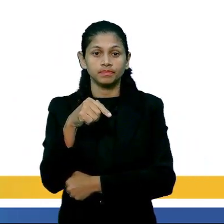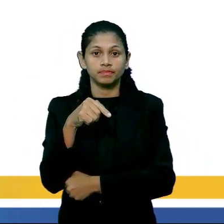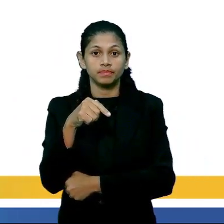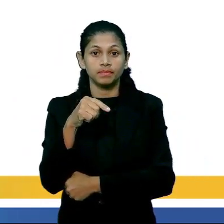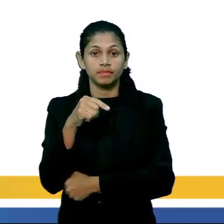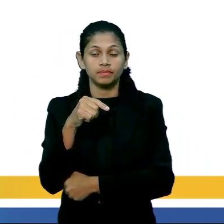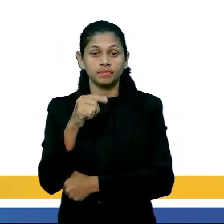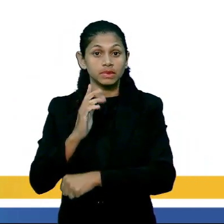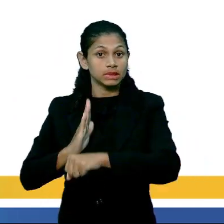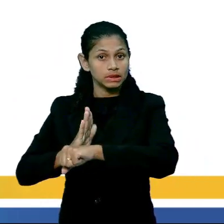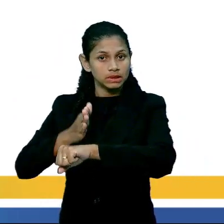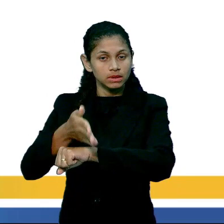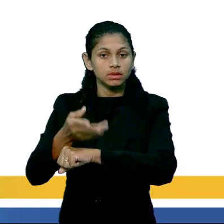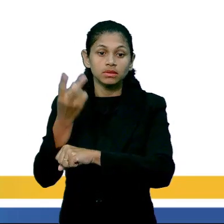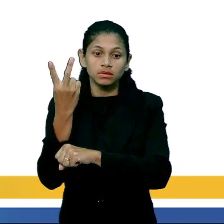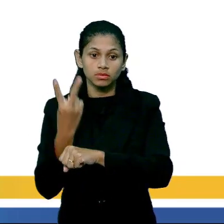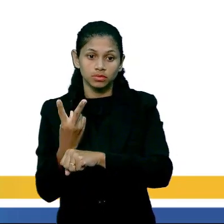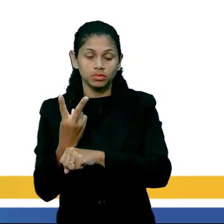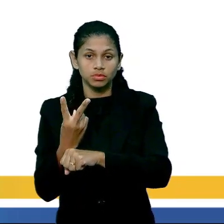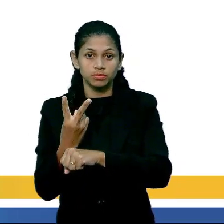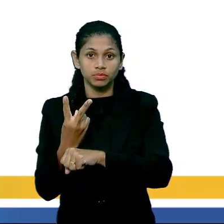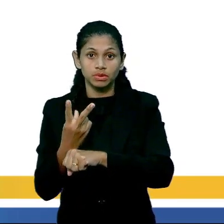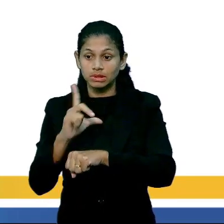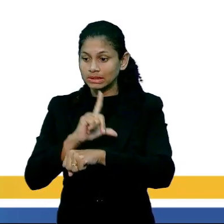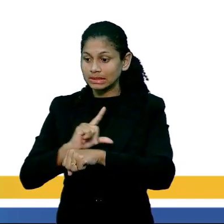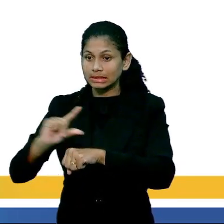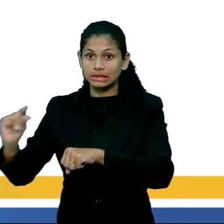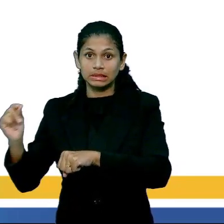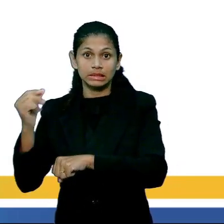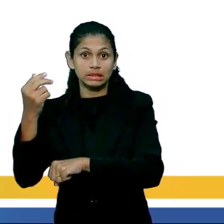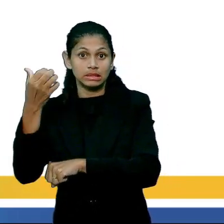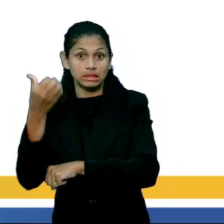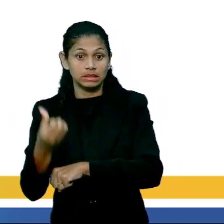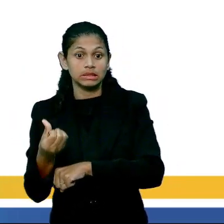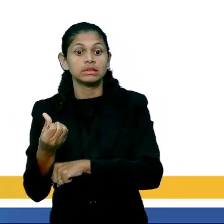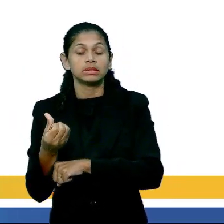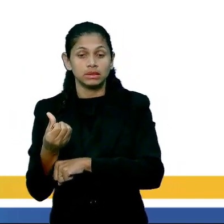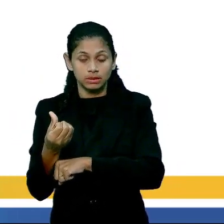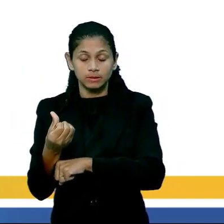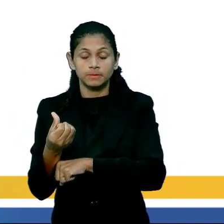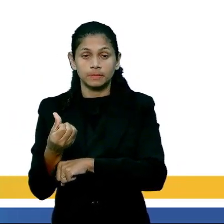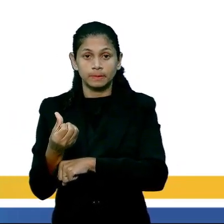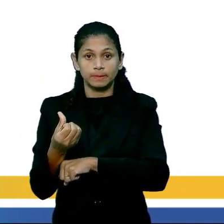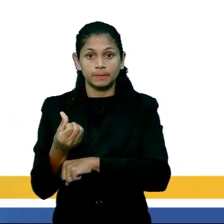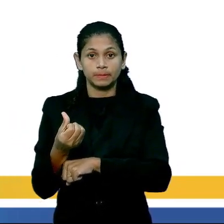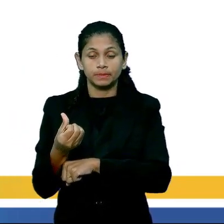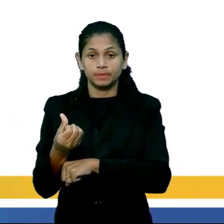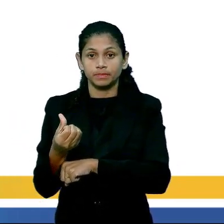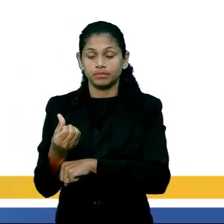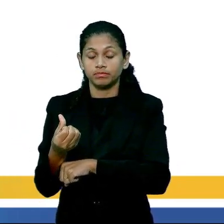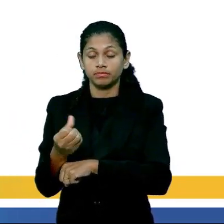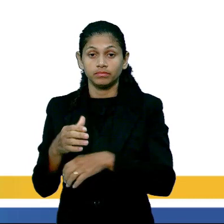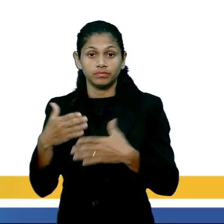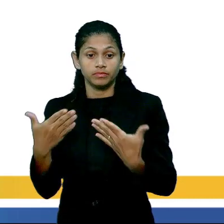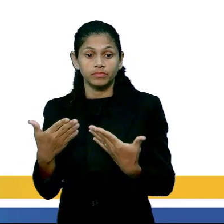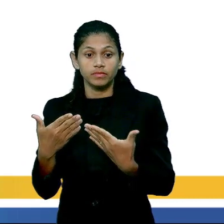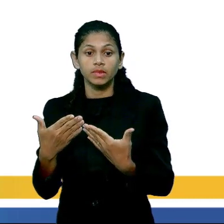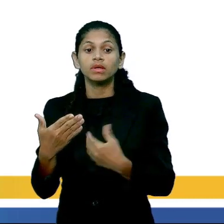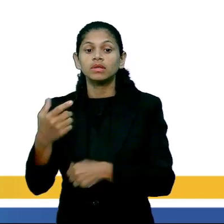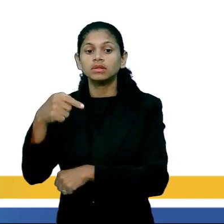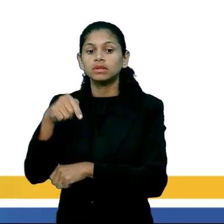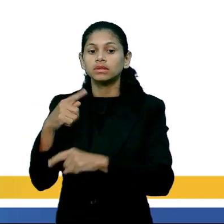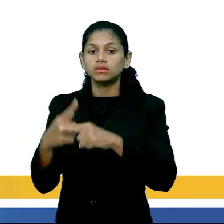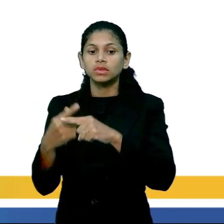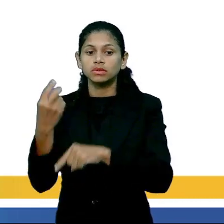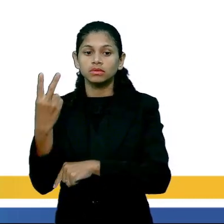Tenho sete entra dois e desce seis então vai sair 6 do elevador Então 7 +